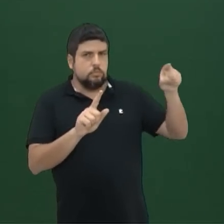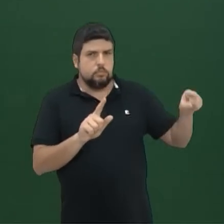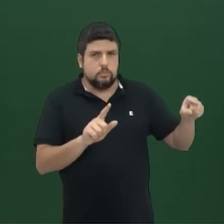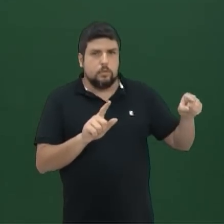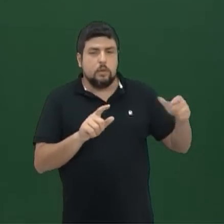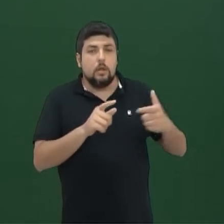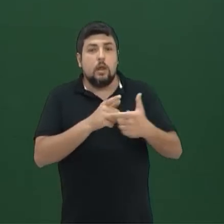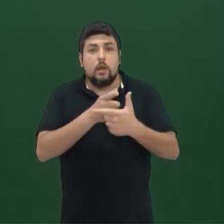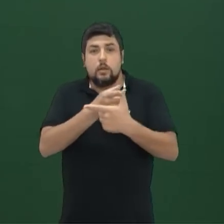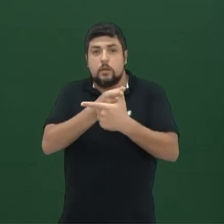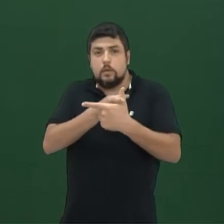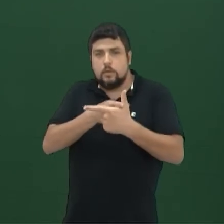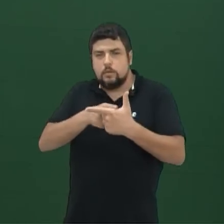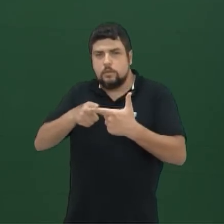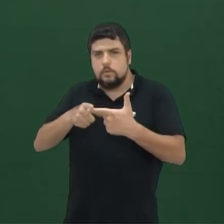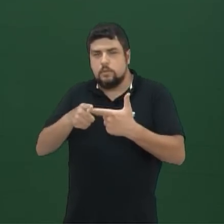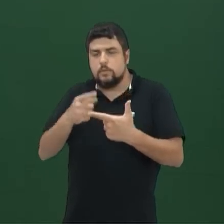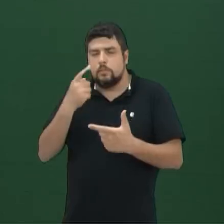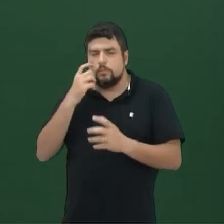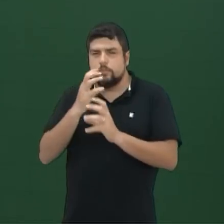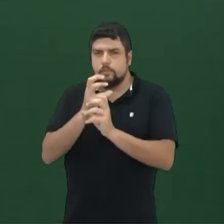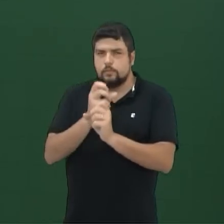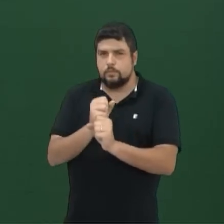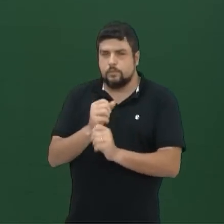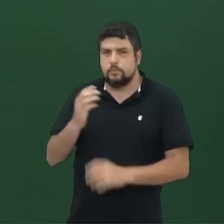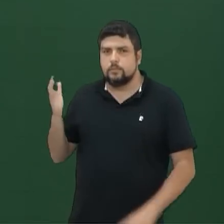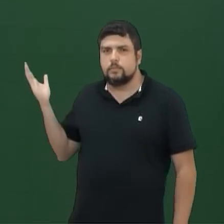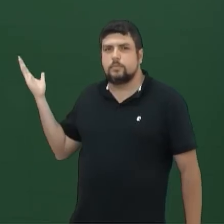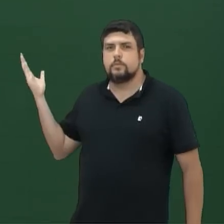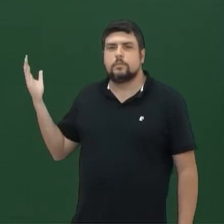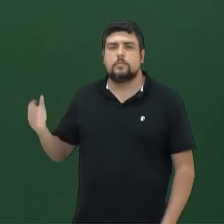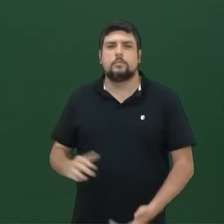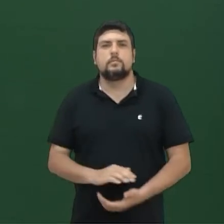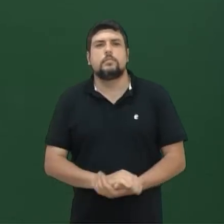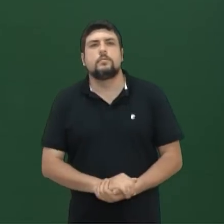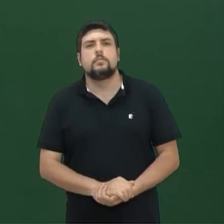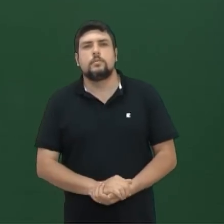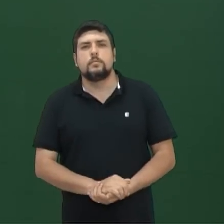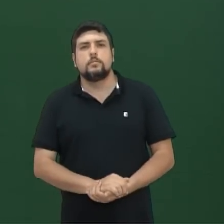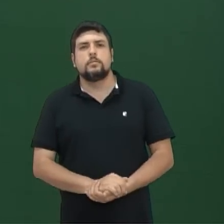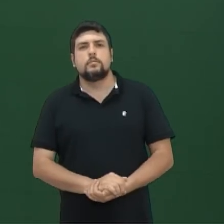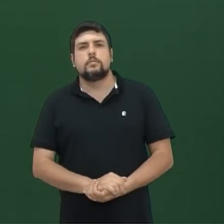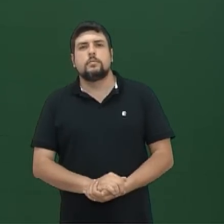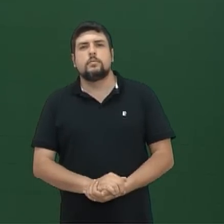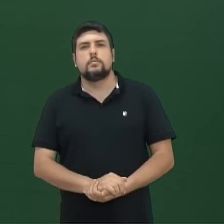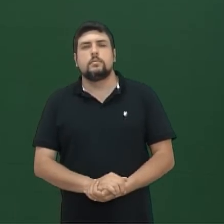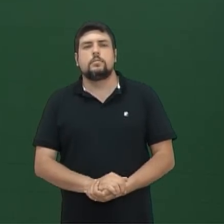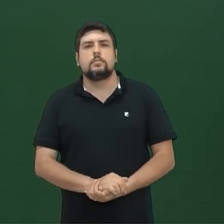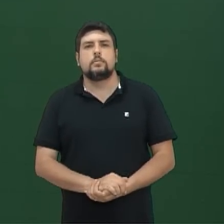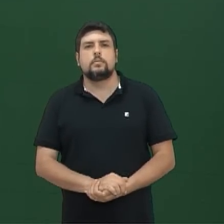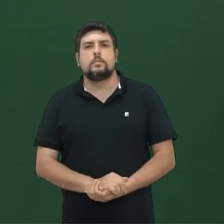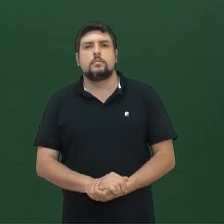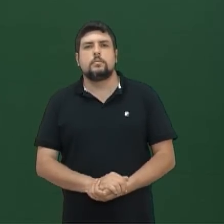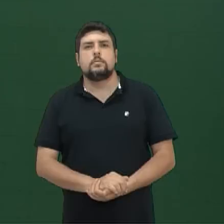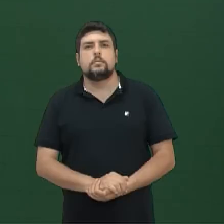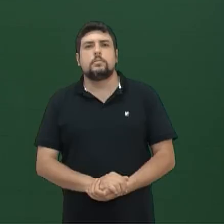10. Então, fazendo isso aqui, a gente vai ter 5 gramas